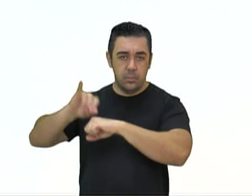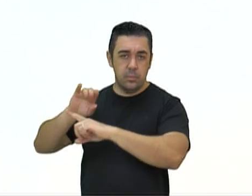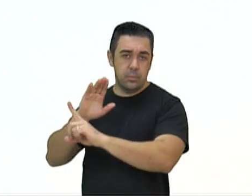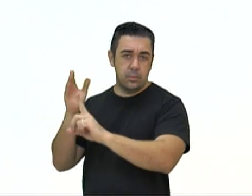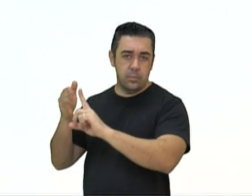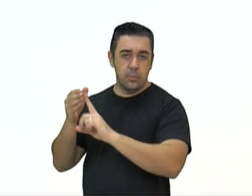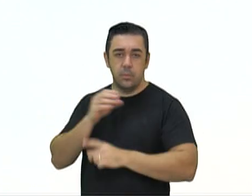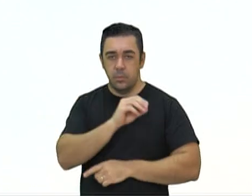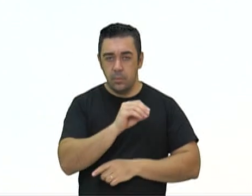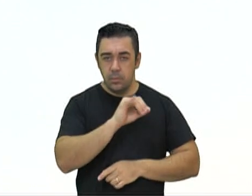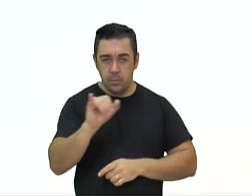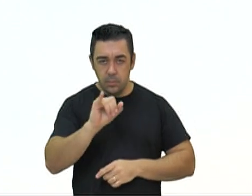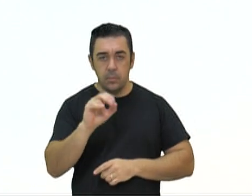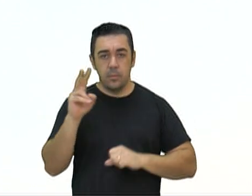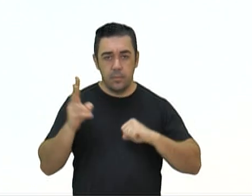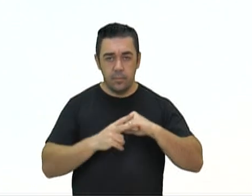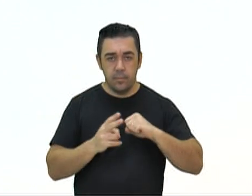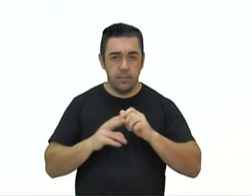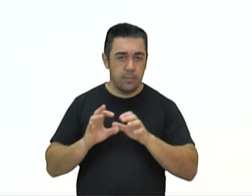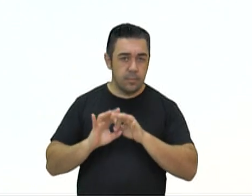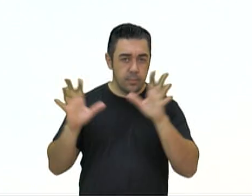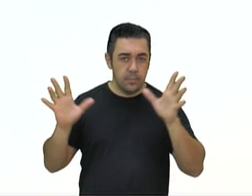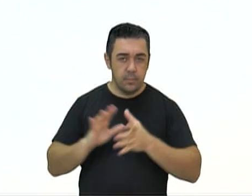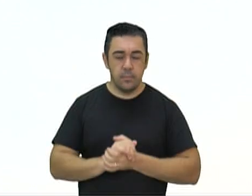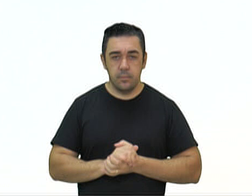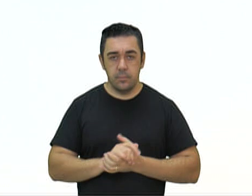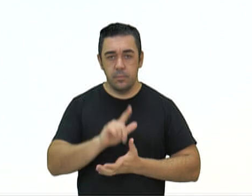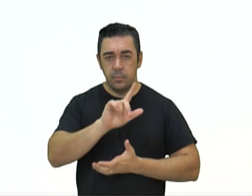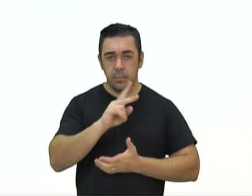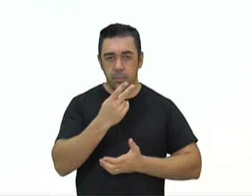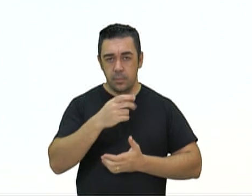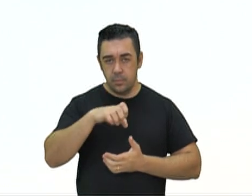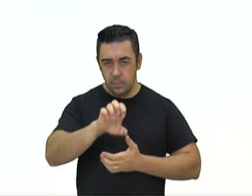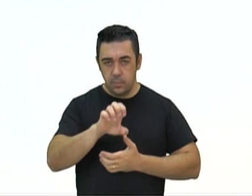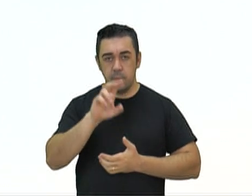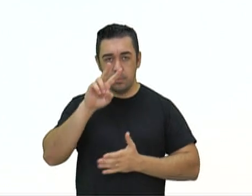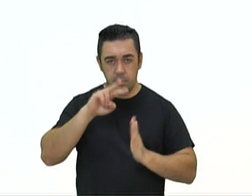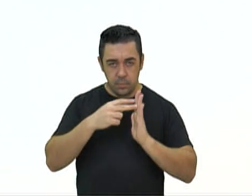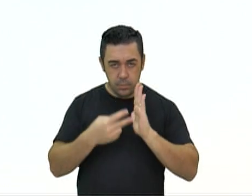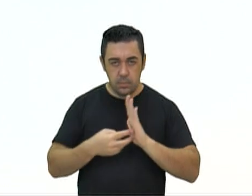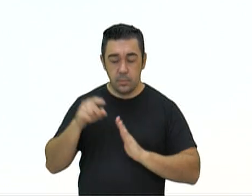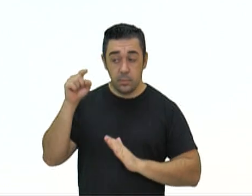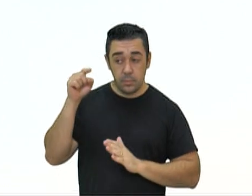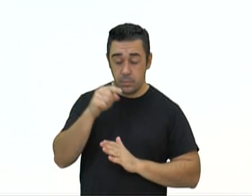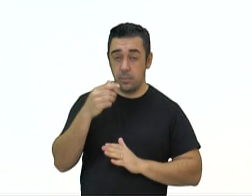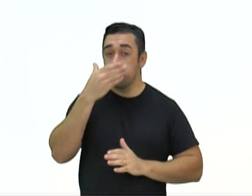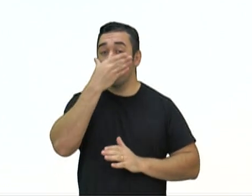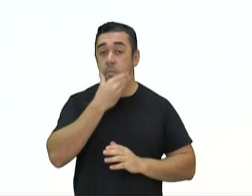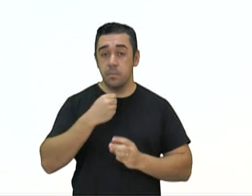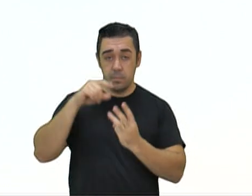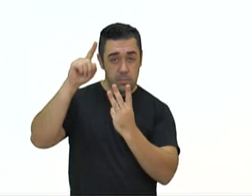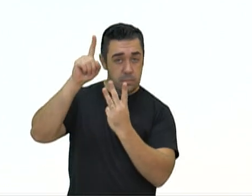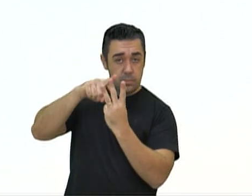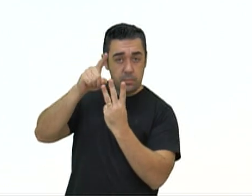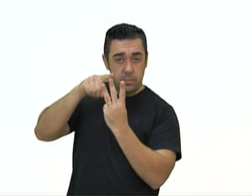OI do verbo deixar. Então, o lhe é o pronome referencial que se refere ao filho do meio nesse